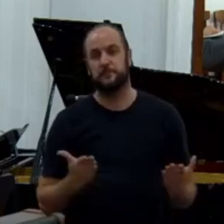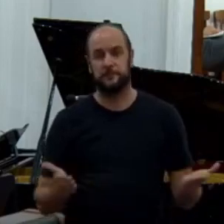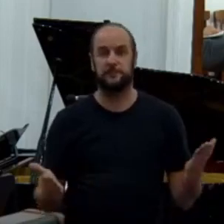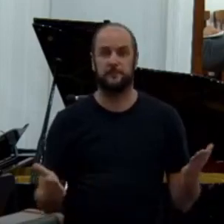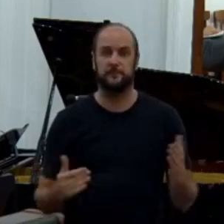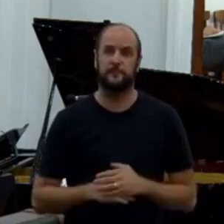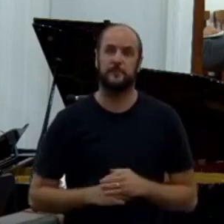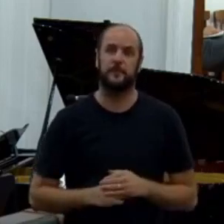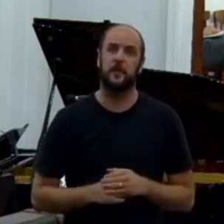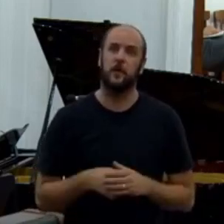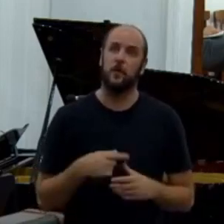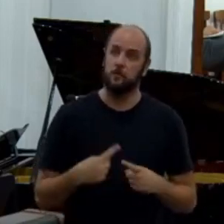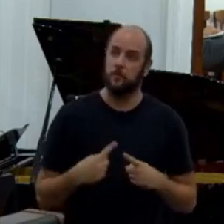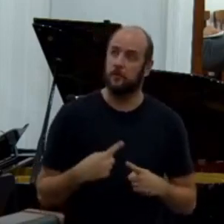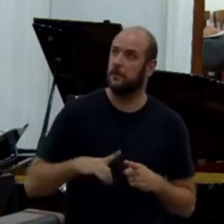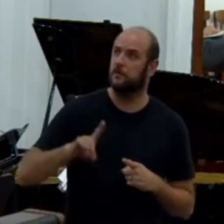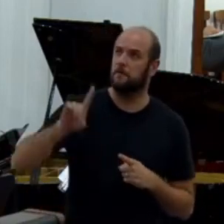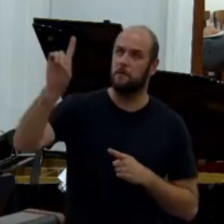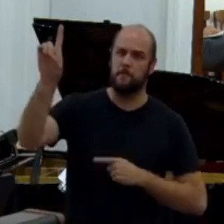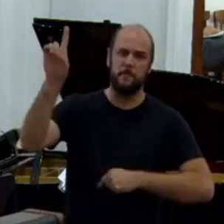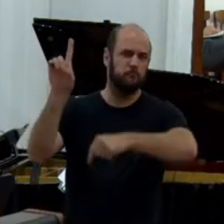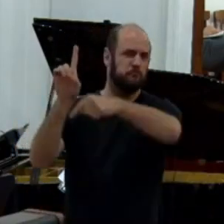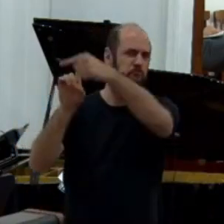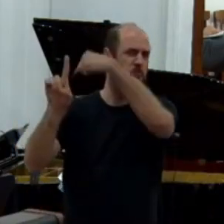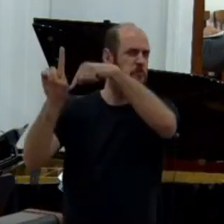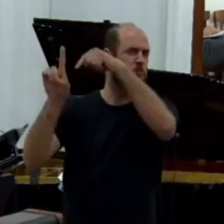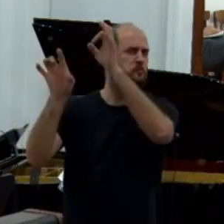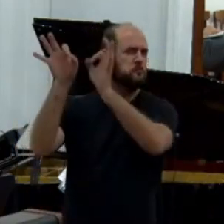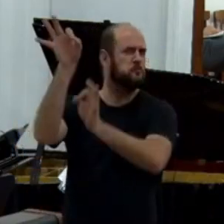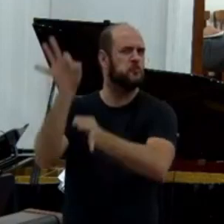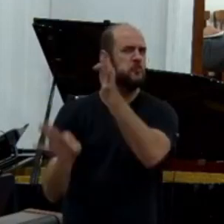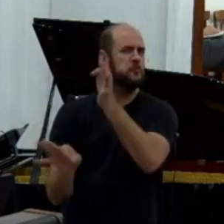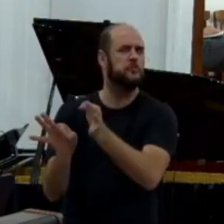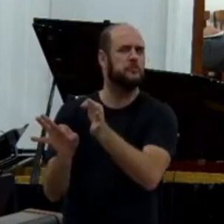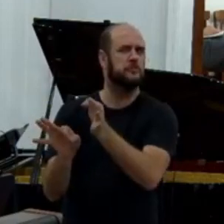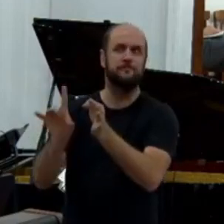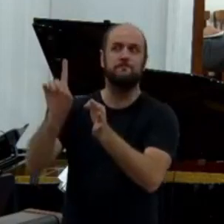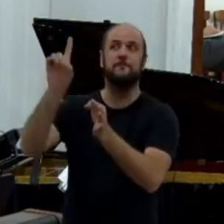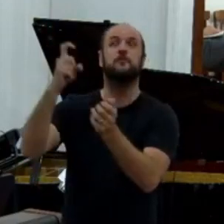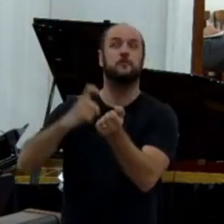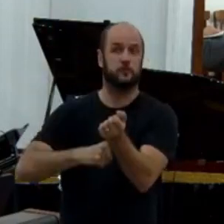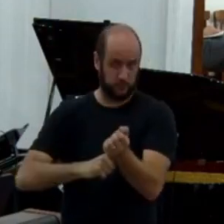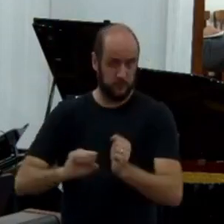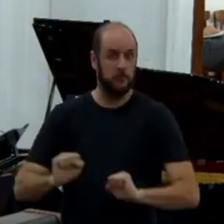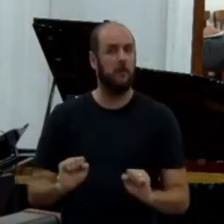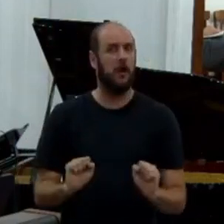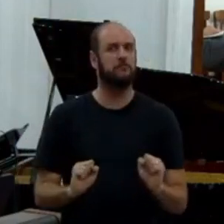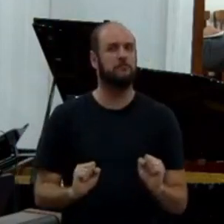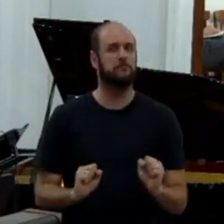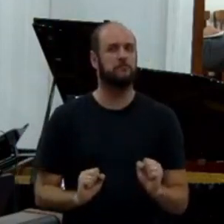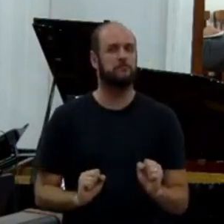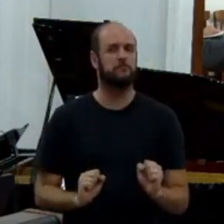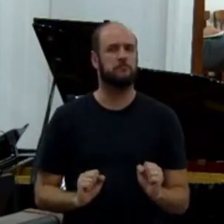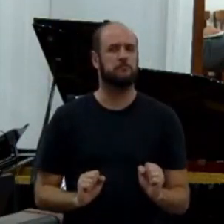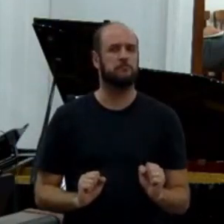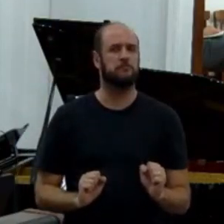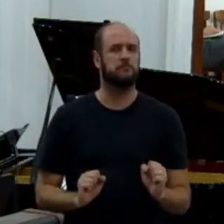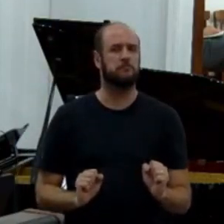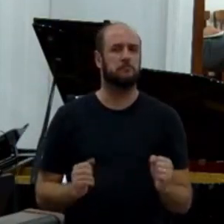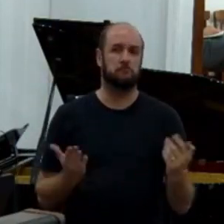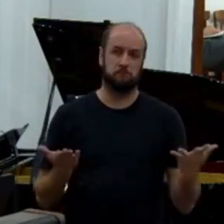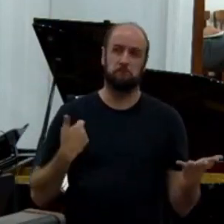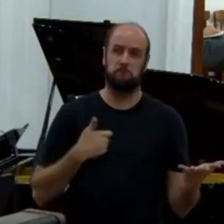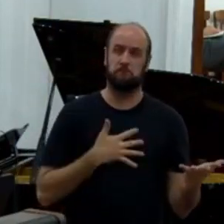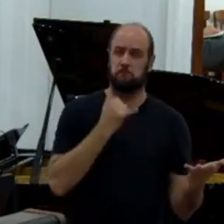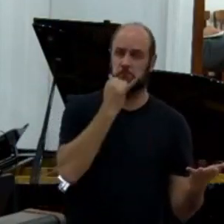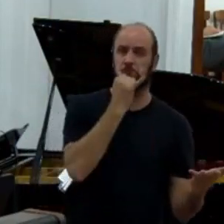Portanto, porque Deus é santo e justo, Ele se ira. Por isso podemos